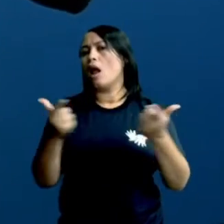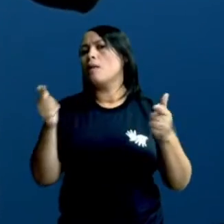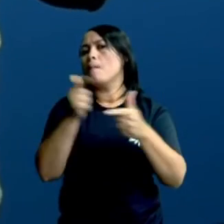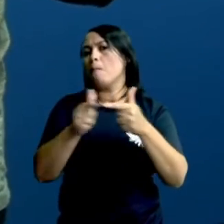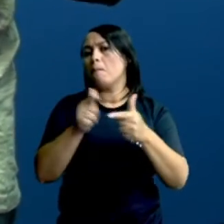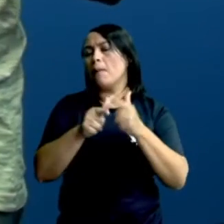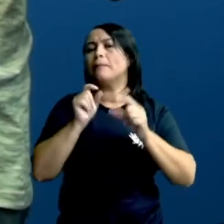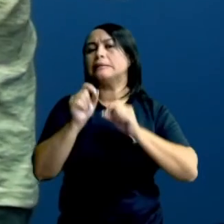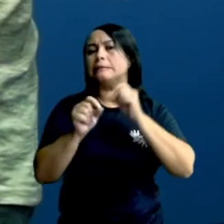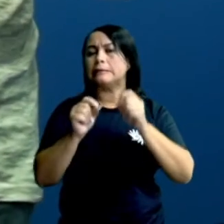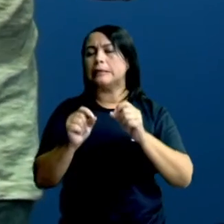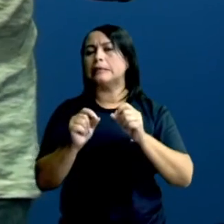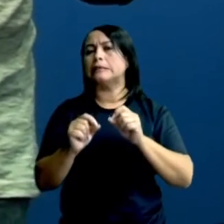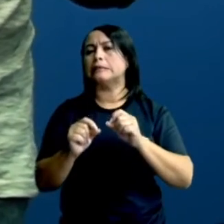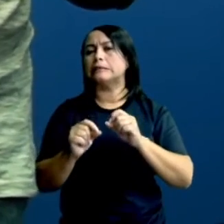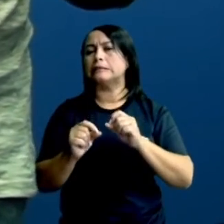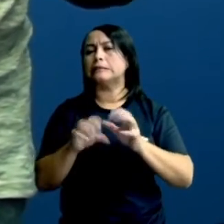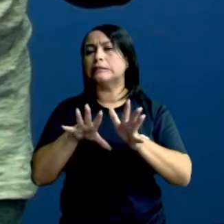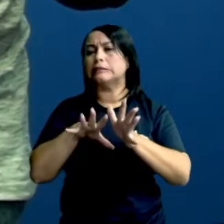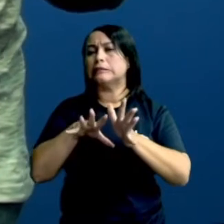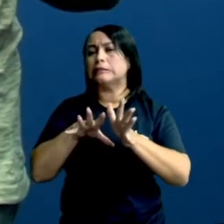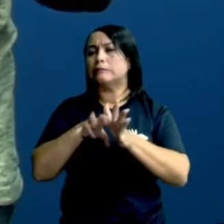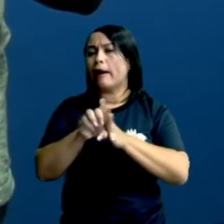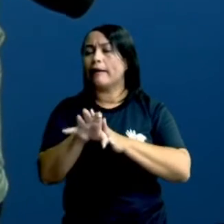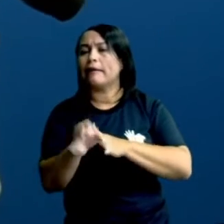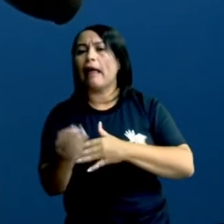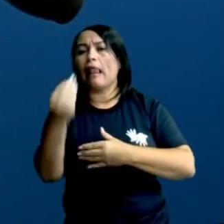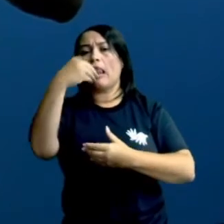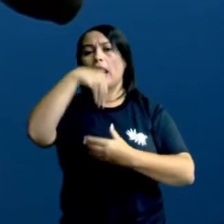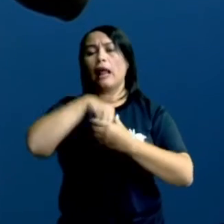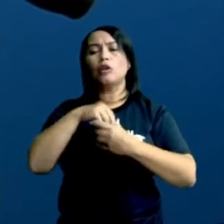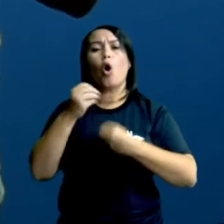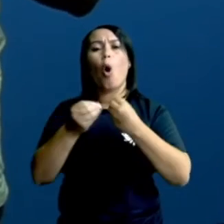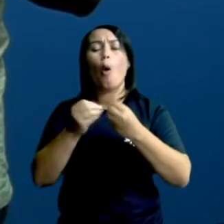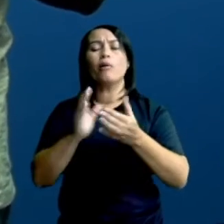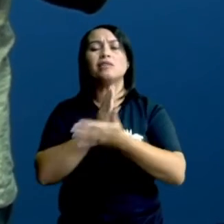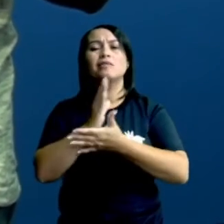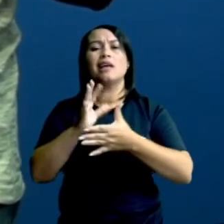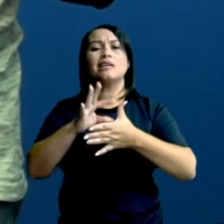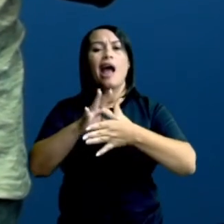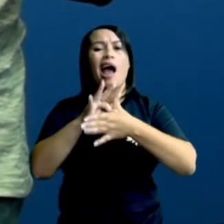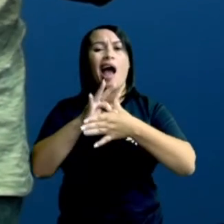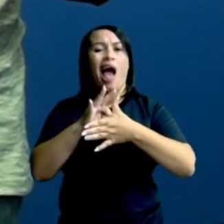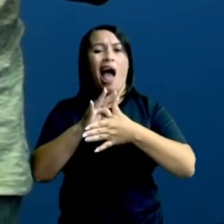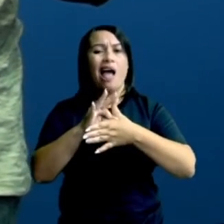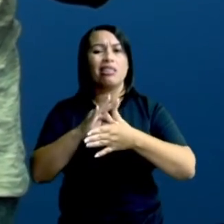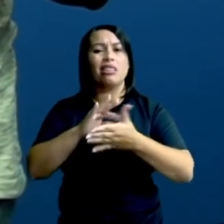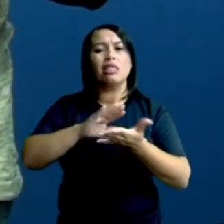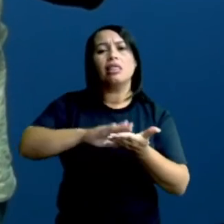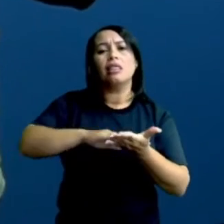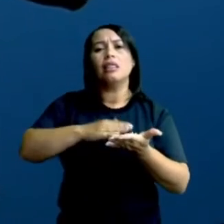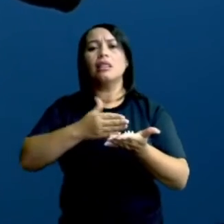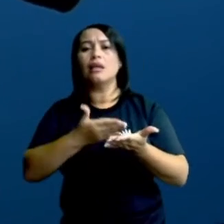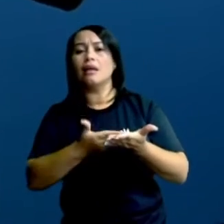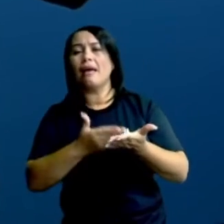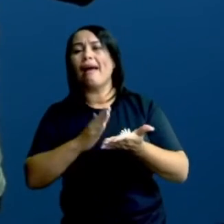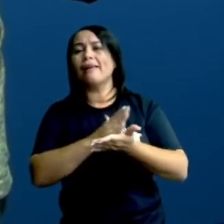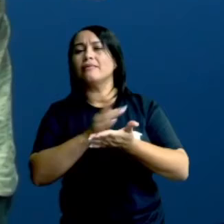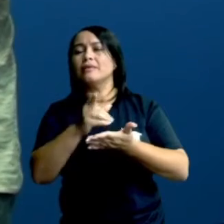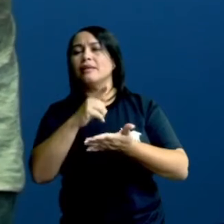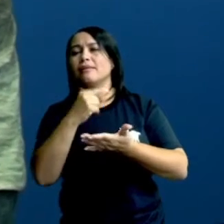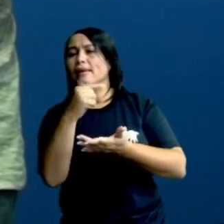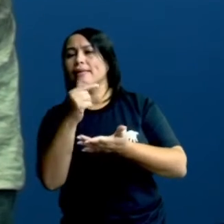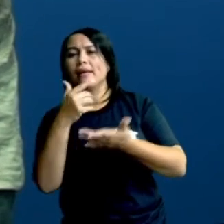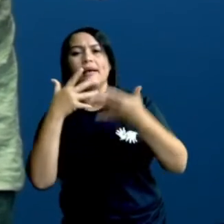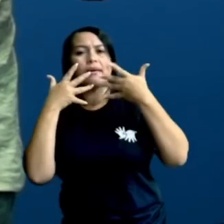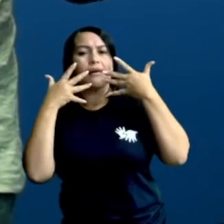de infecção por toxoplasmose é ocasionada com o consumo de carne mal passada. Pois é, você às vezes nem cria um